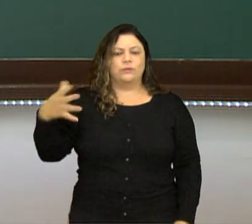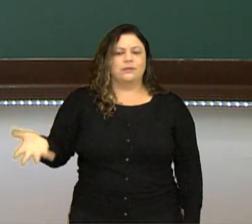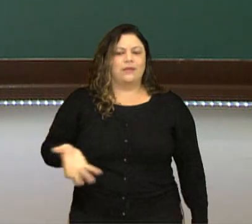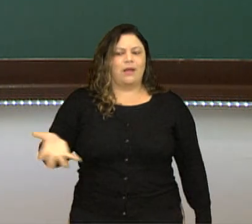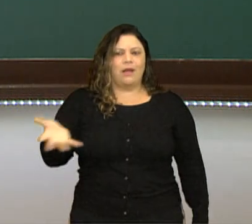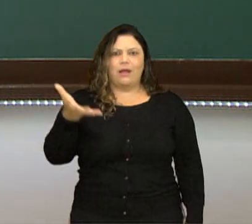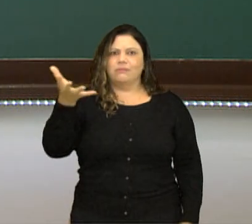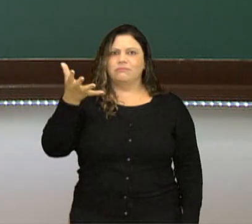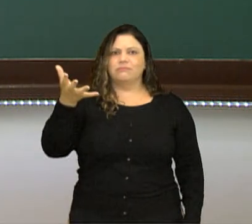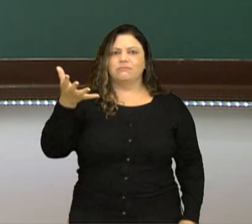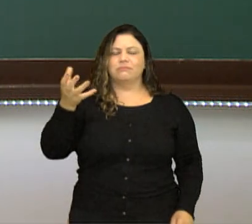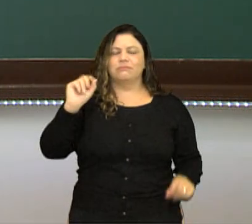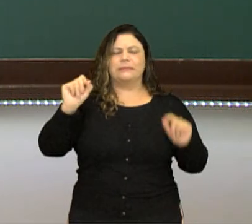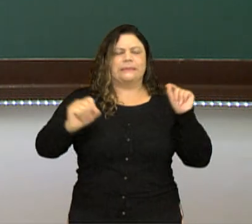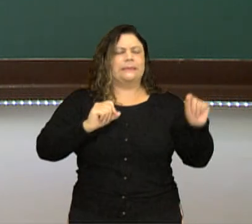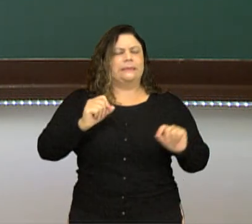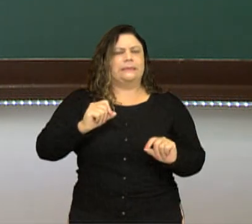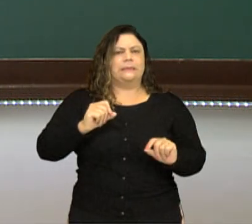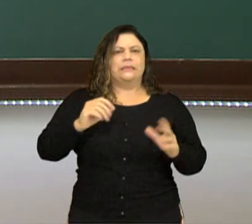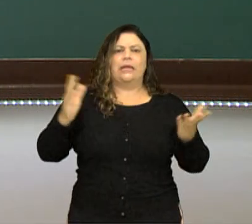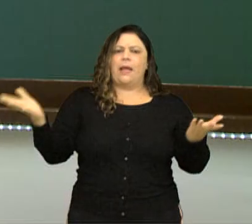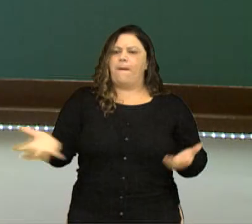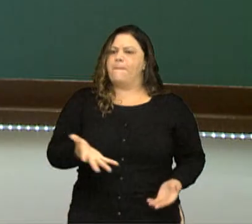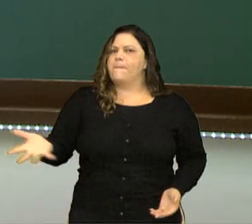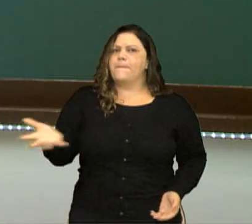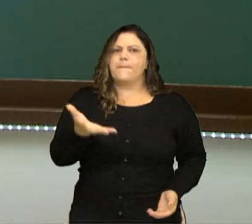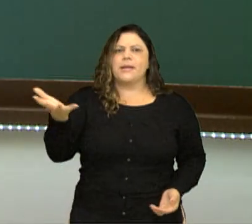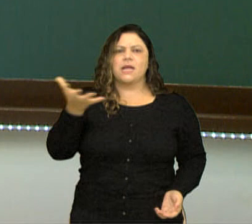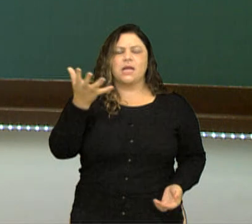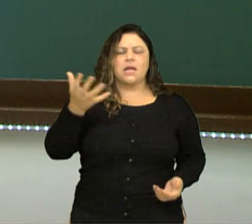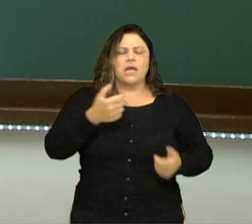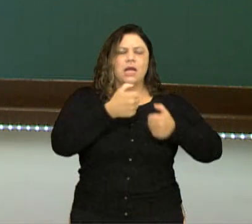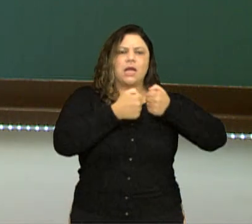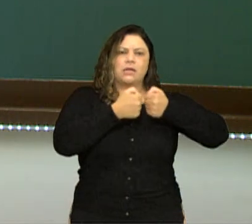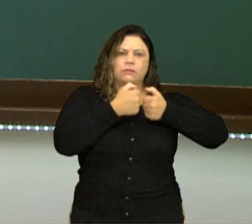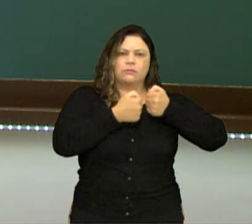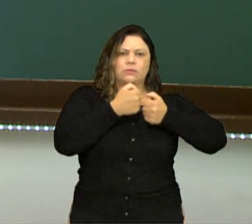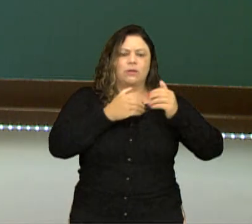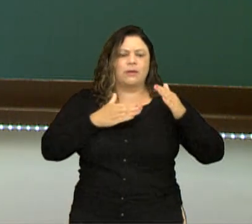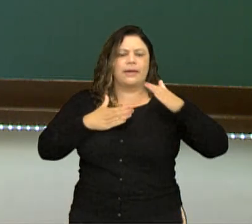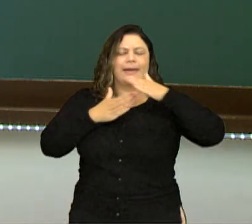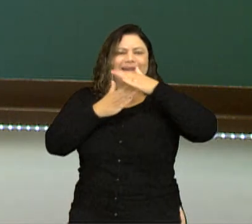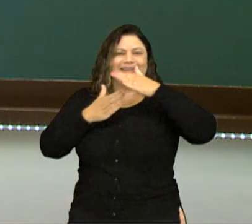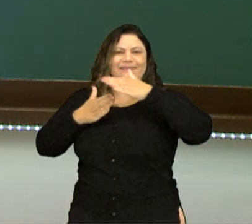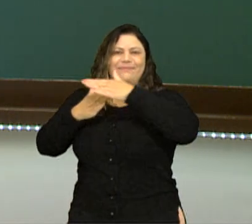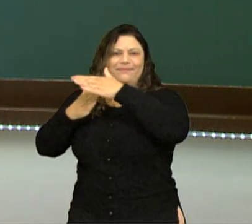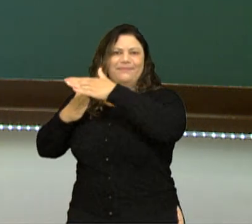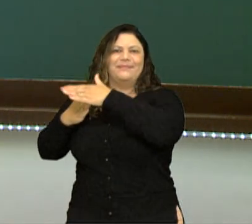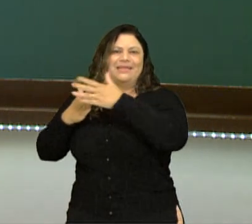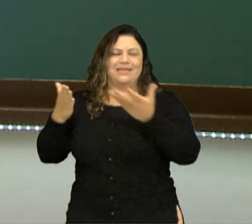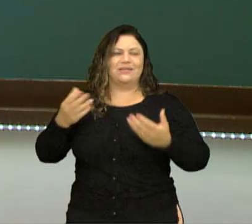tem uma velocidade estupenda. Nós falamos na física que é o limite da velocidade cósmica.